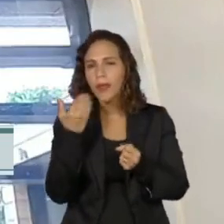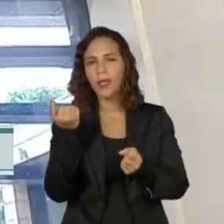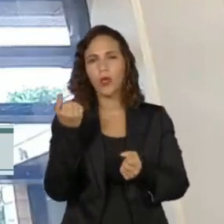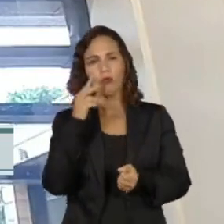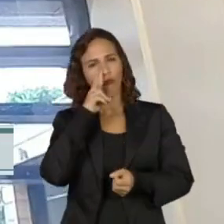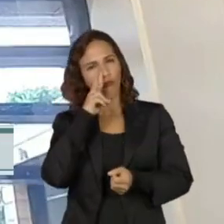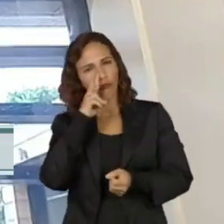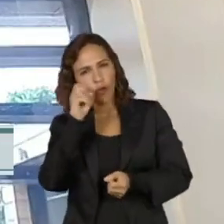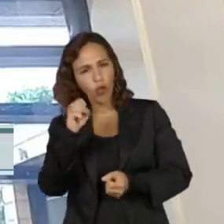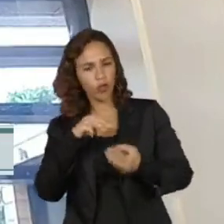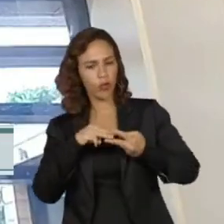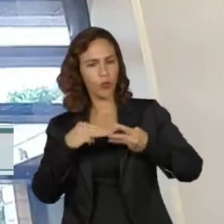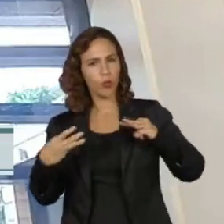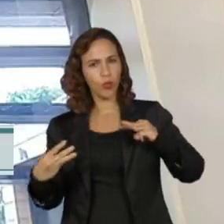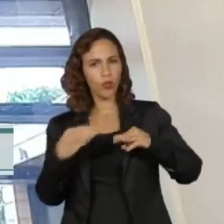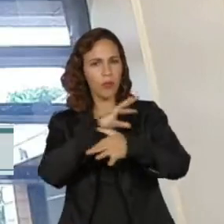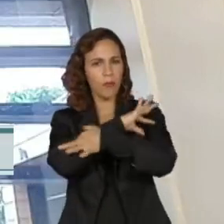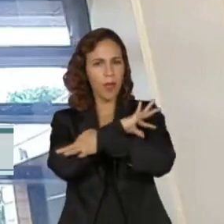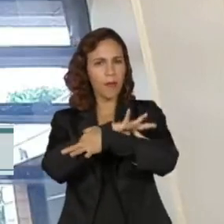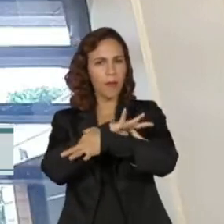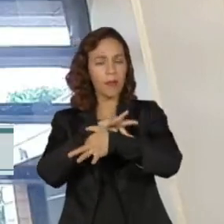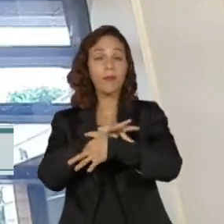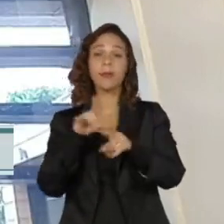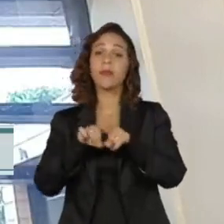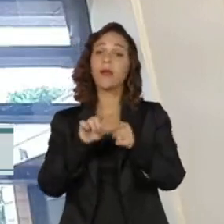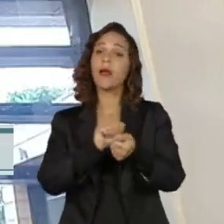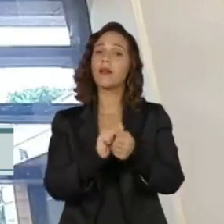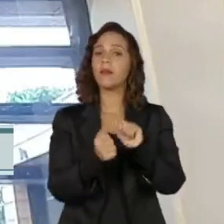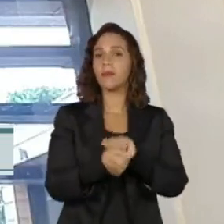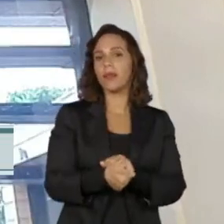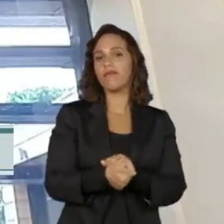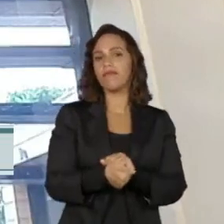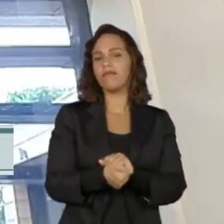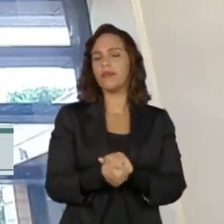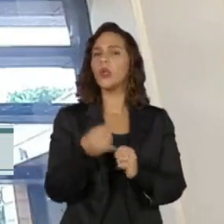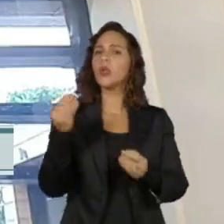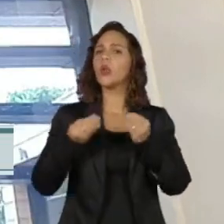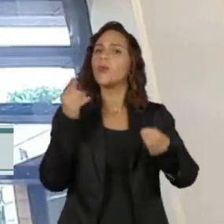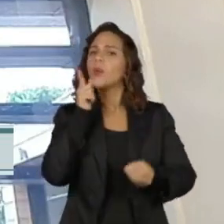das musculaturas, mas muitas vezes adaptar a atividade, pensar